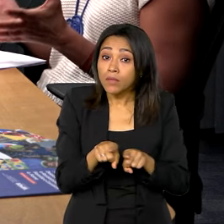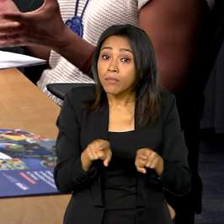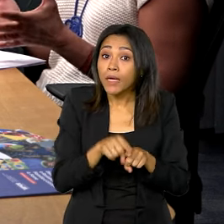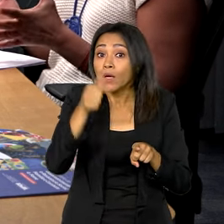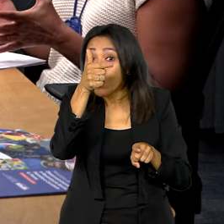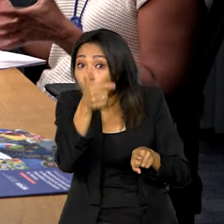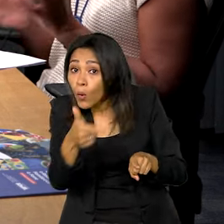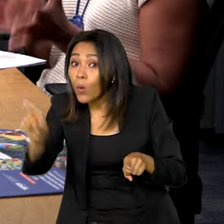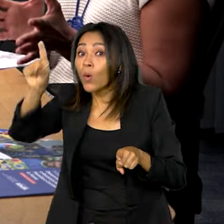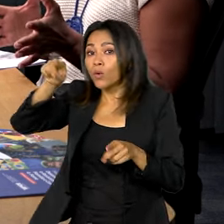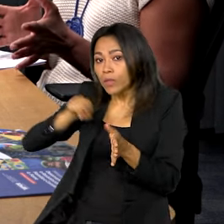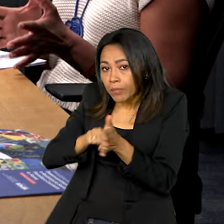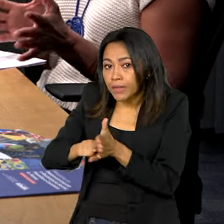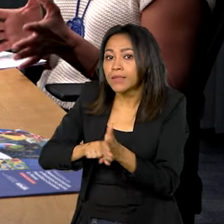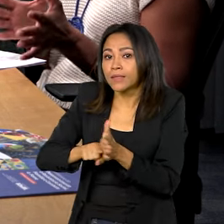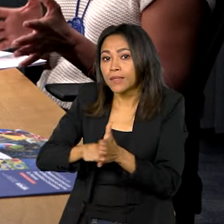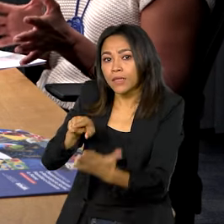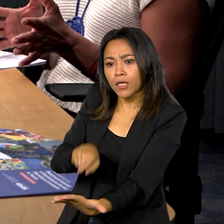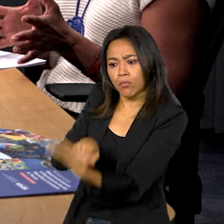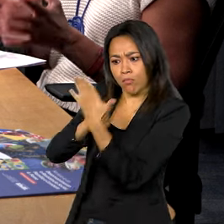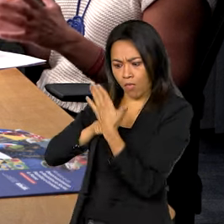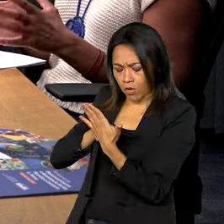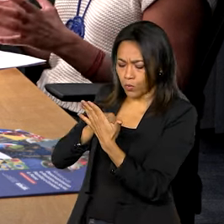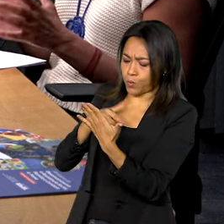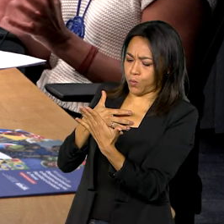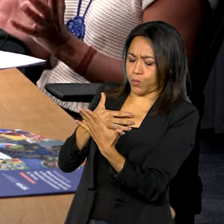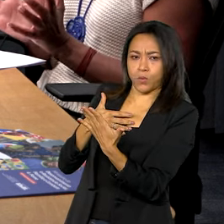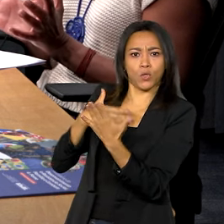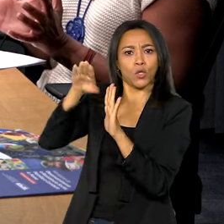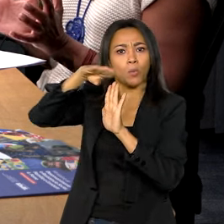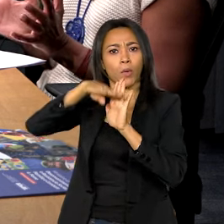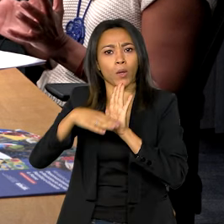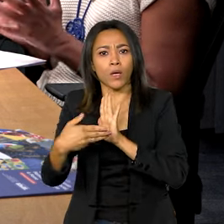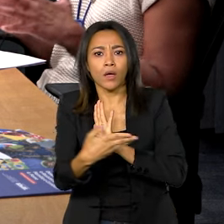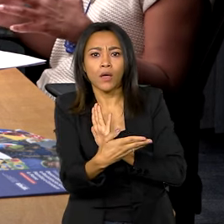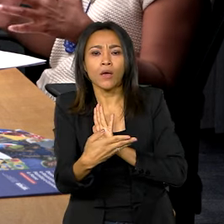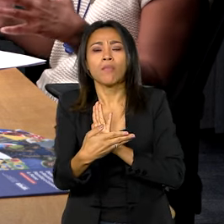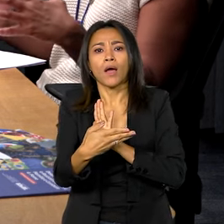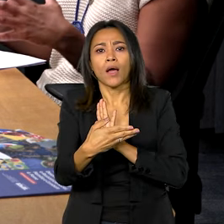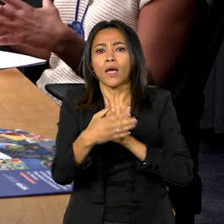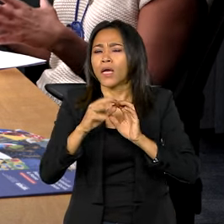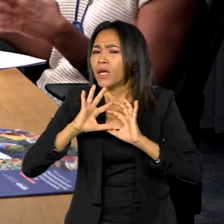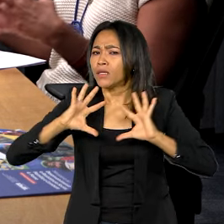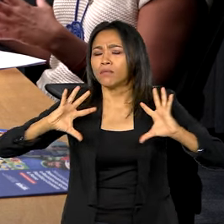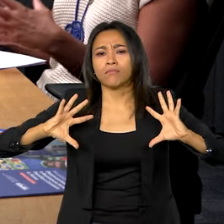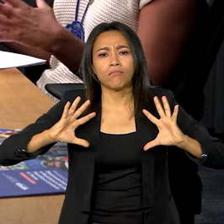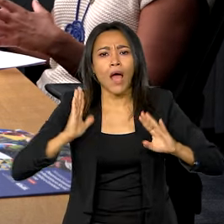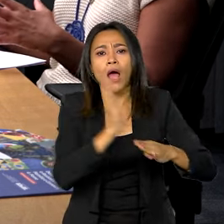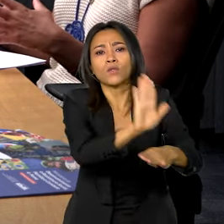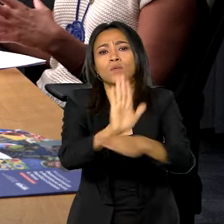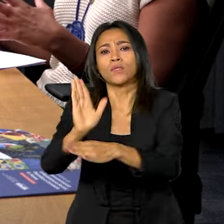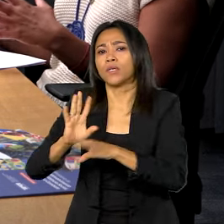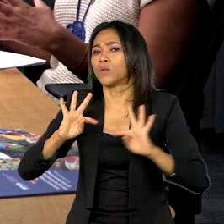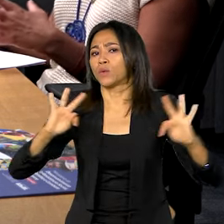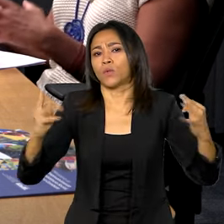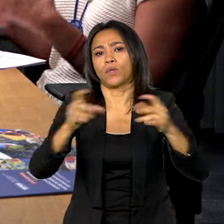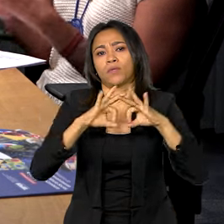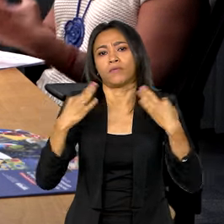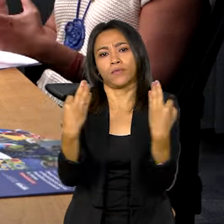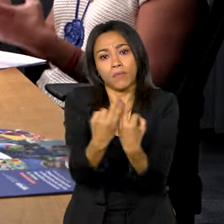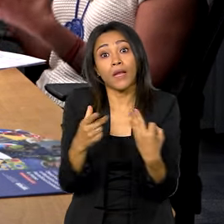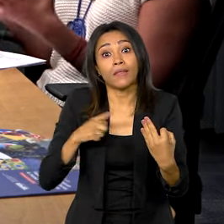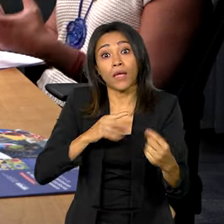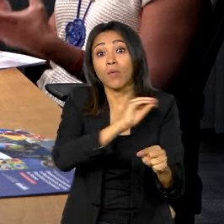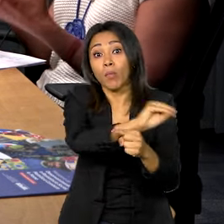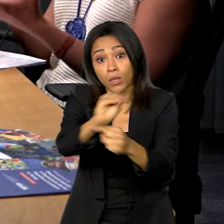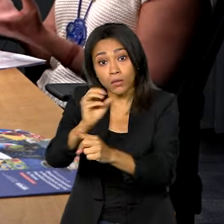sem tá um outro outro estudos também que nos mostram o quanto que o programa chegando em toda a família sabe como